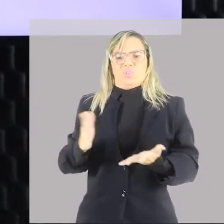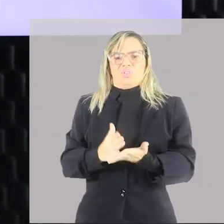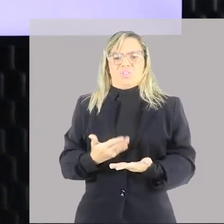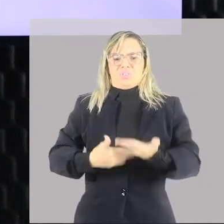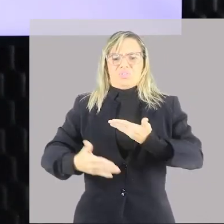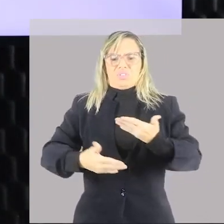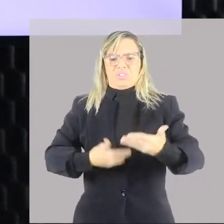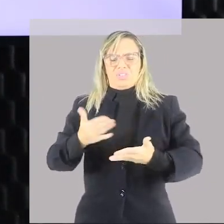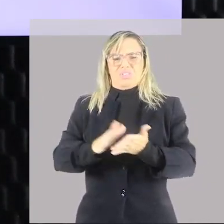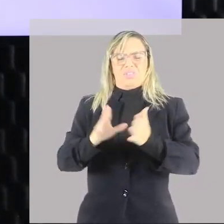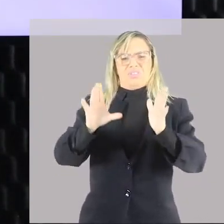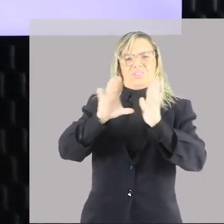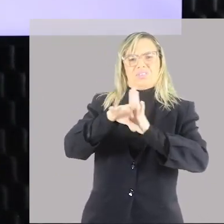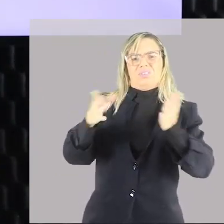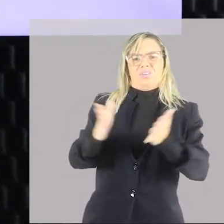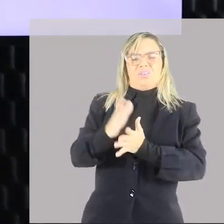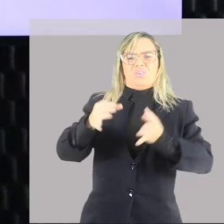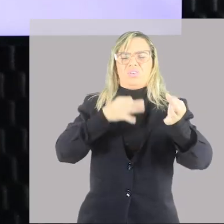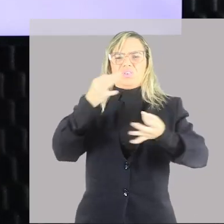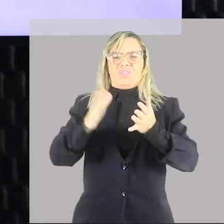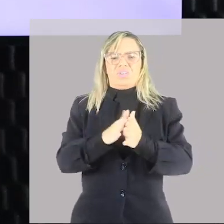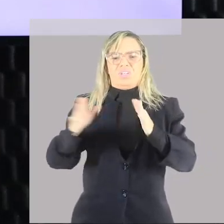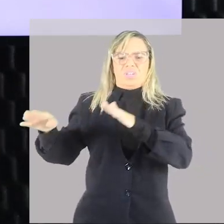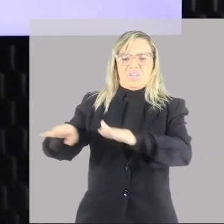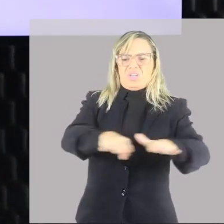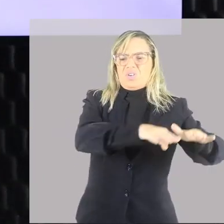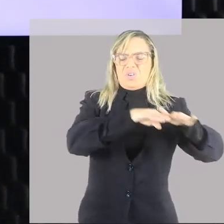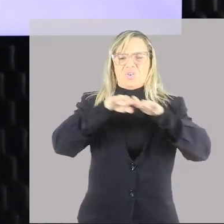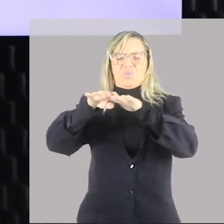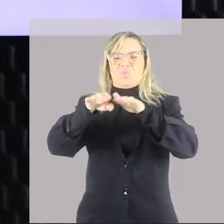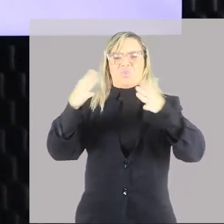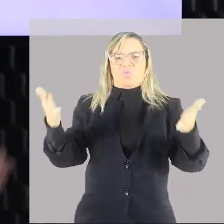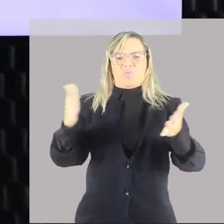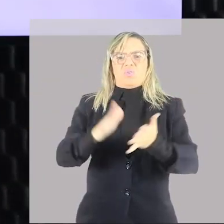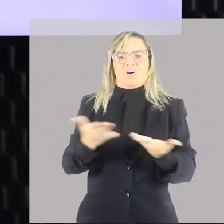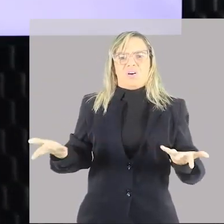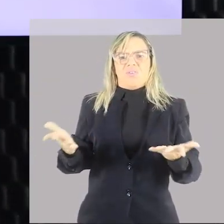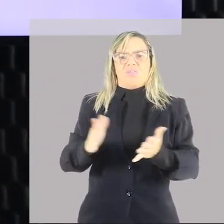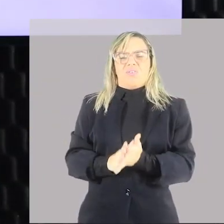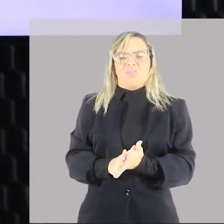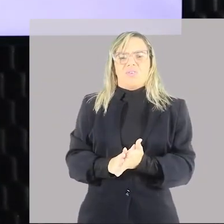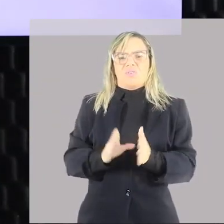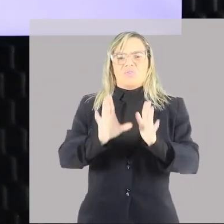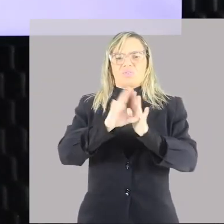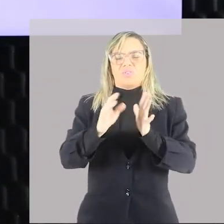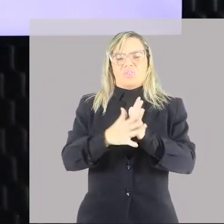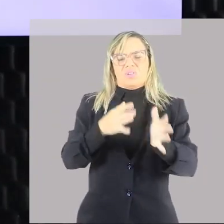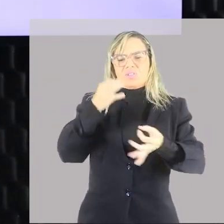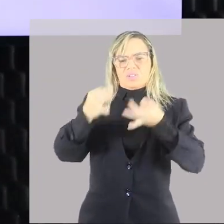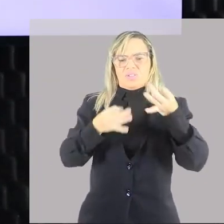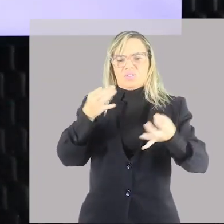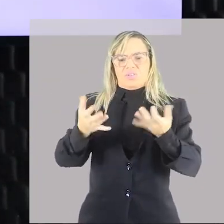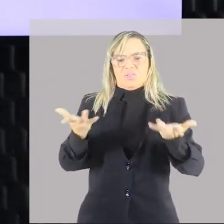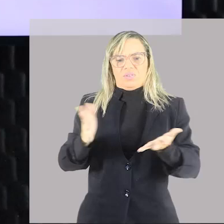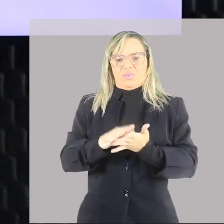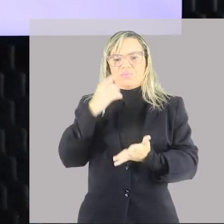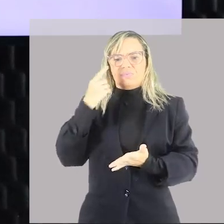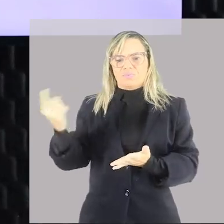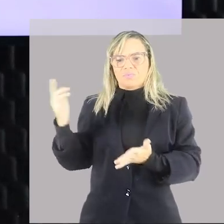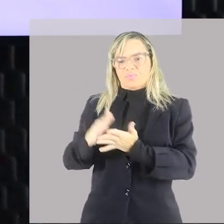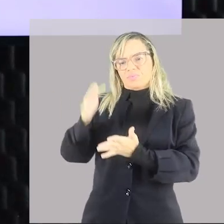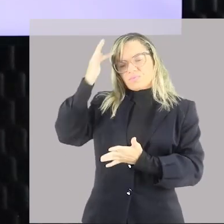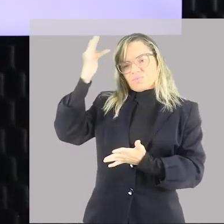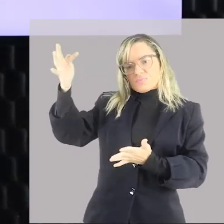e de não ver as mesmas coisas que os outros veem o tempo inteiro. Perceba? Na filosofia, o